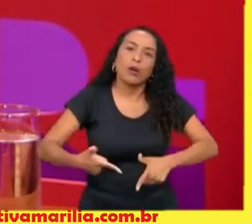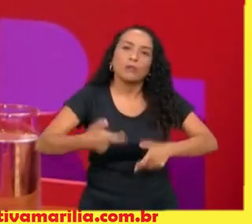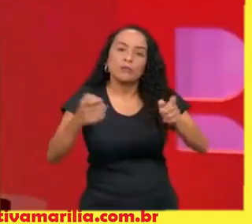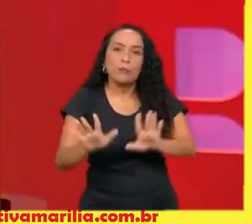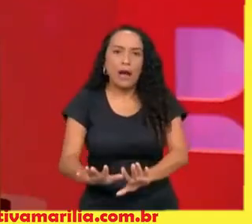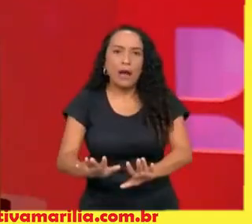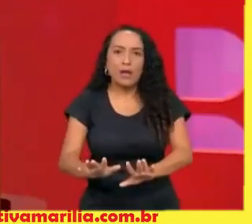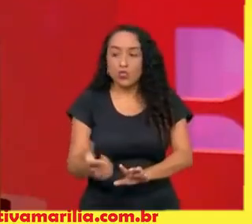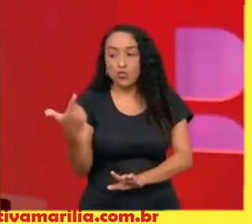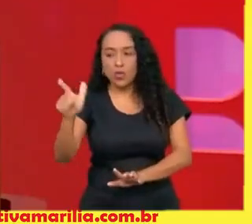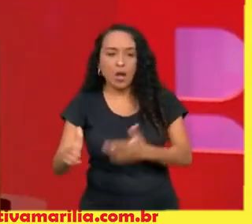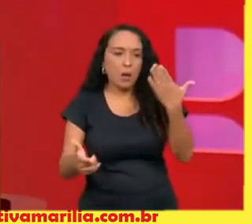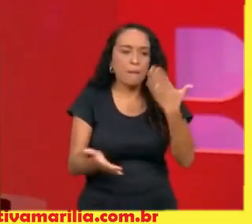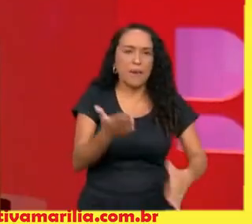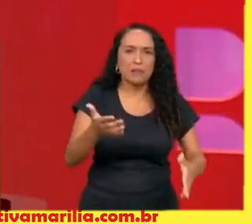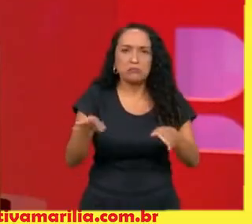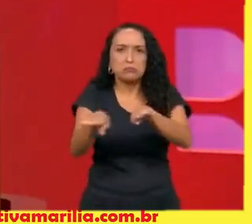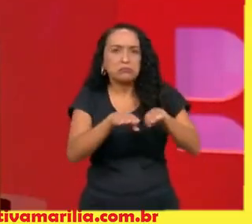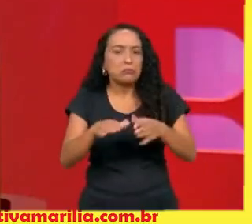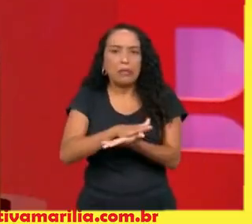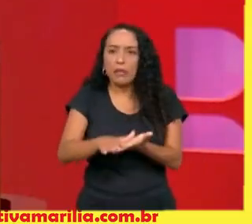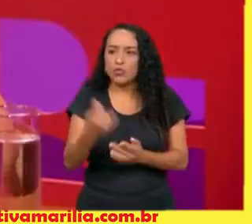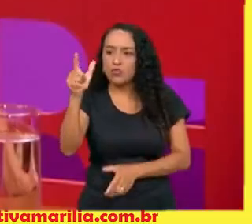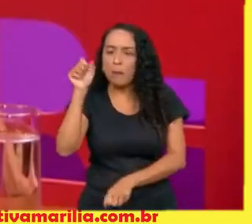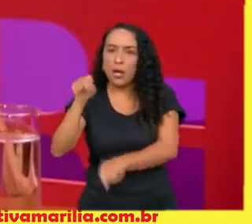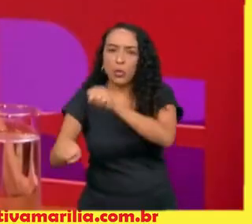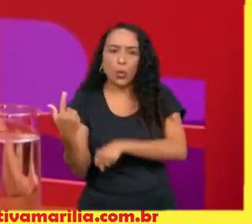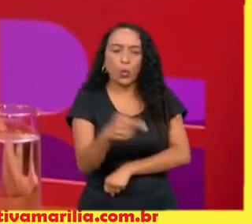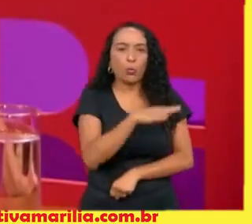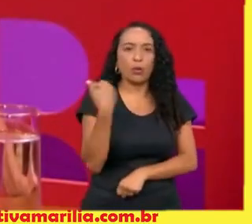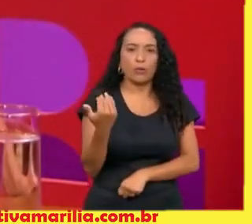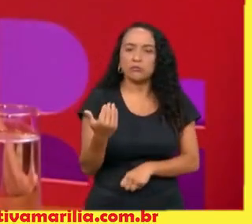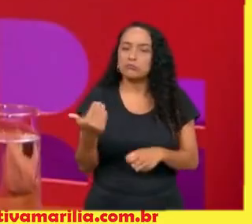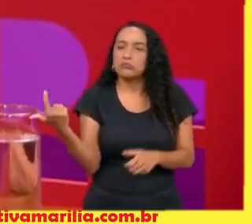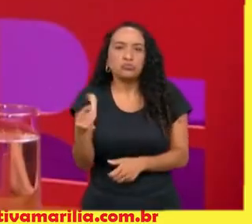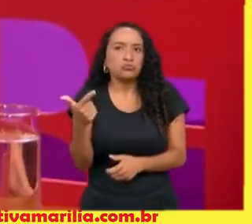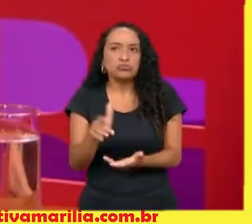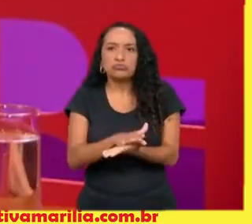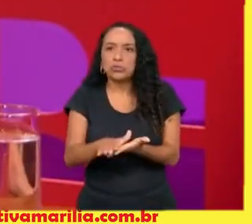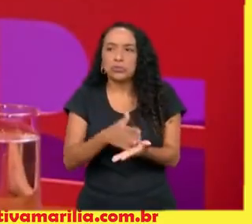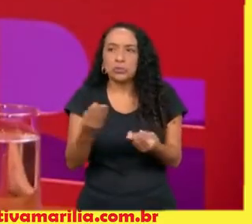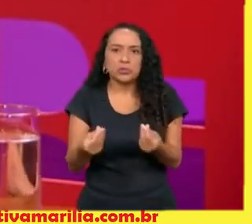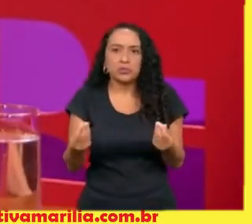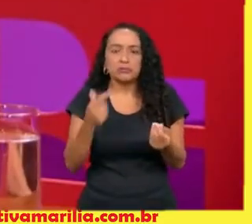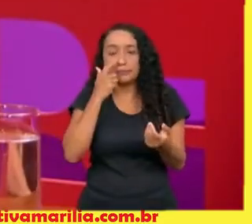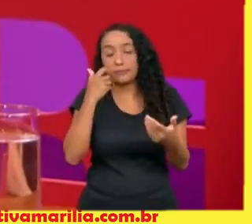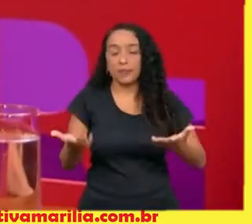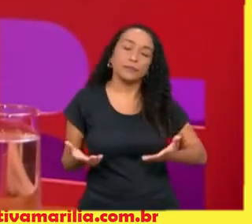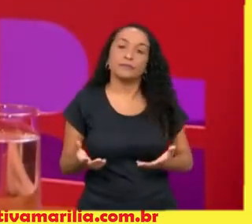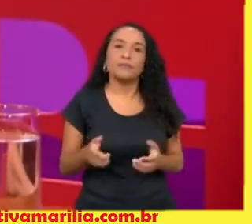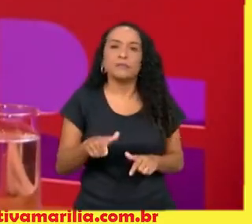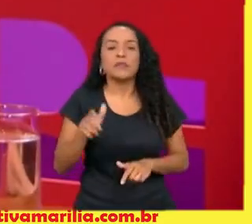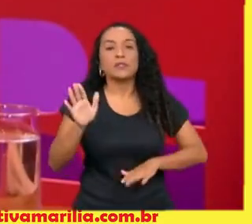havia simetria nessa Nenhuma nessa simetria, disputa. Um lado matou e o outro foi morto. Claro. Não tinha, Claro. assim... Enfim, isso